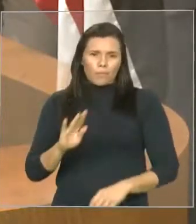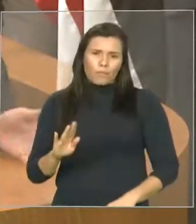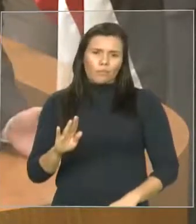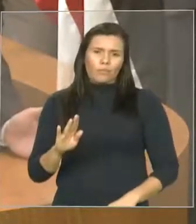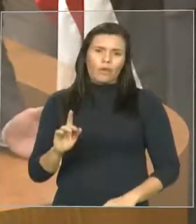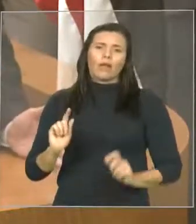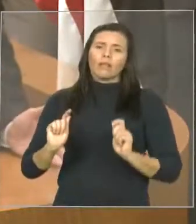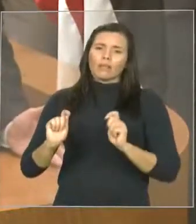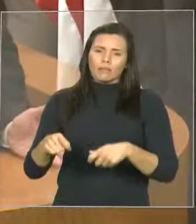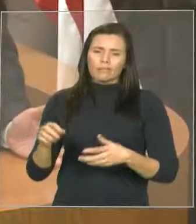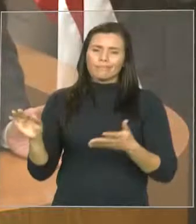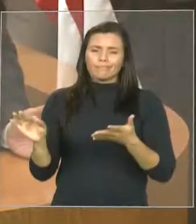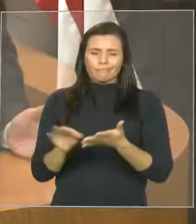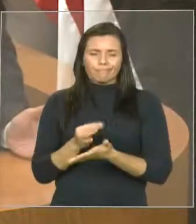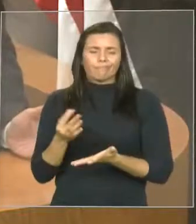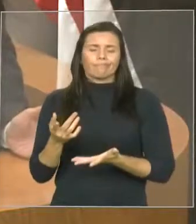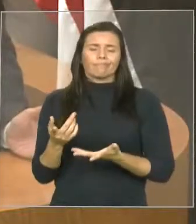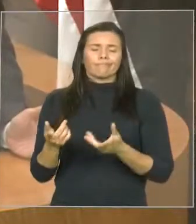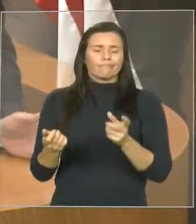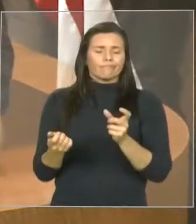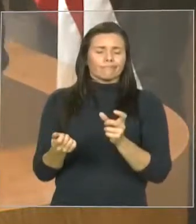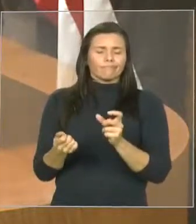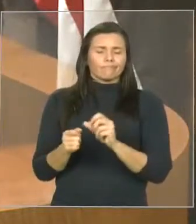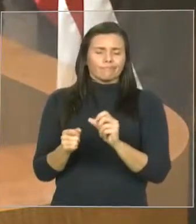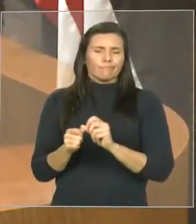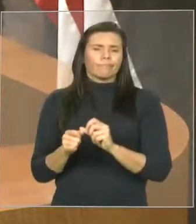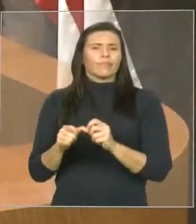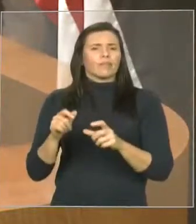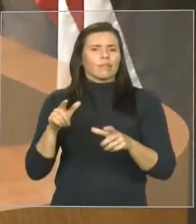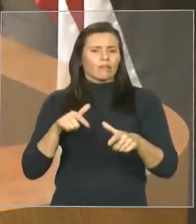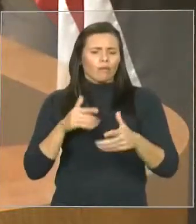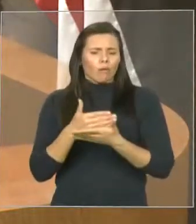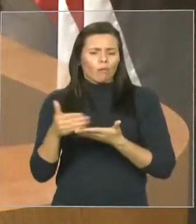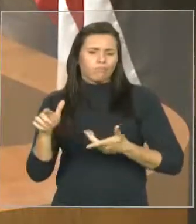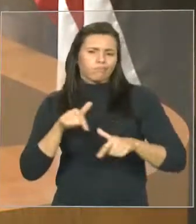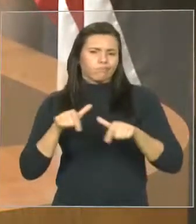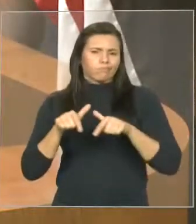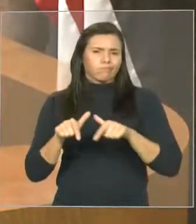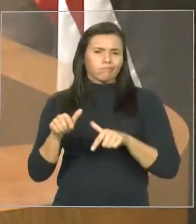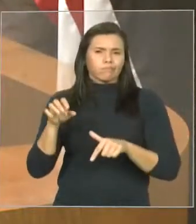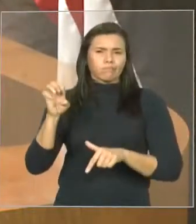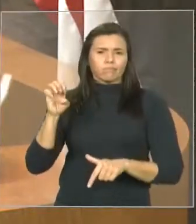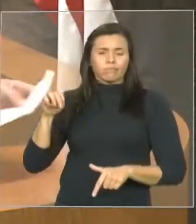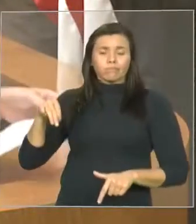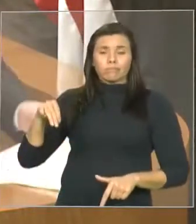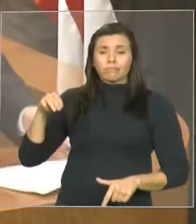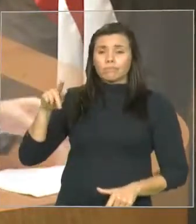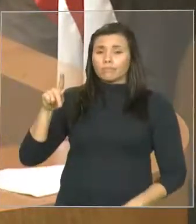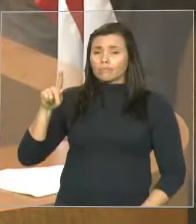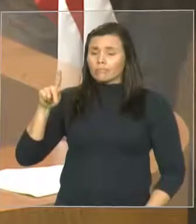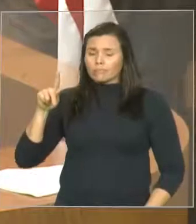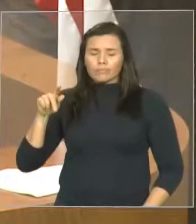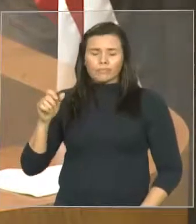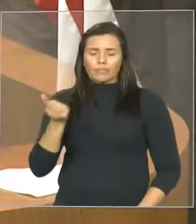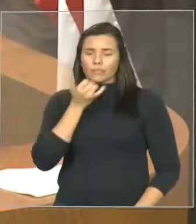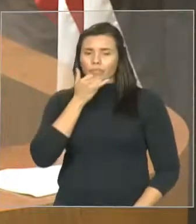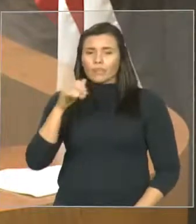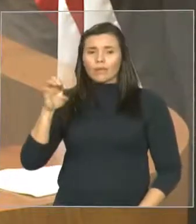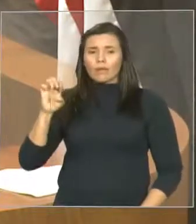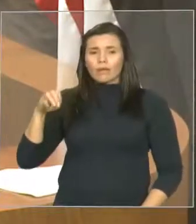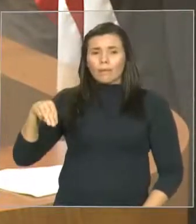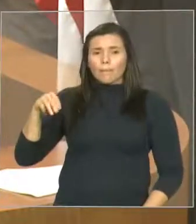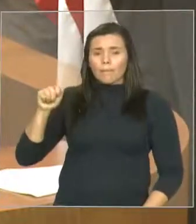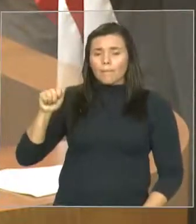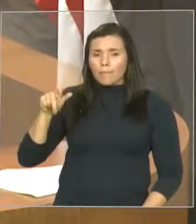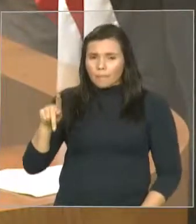o governador não cumpre a Constituição? O governador não tem. Qual é o medo que o governador tem de submeter esses cargos à realização de